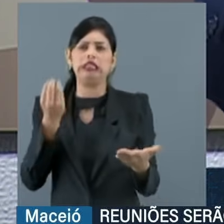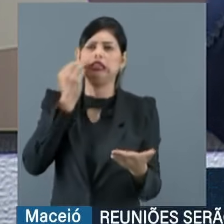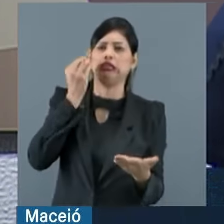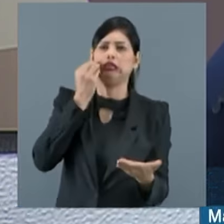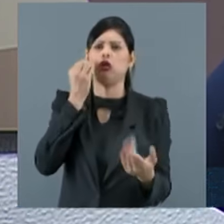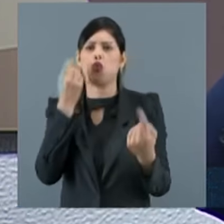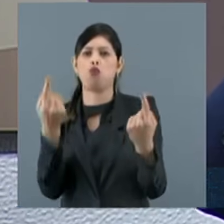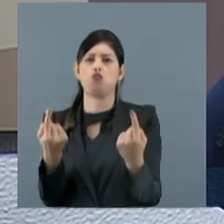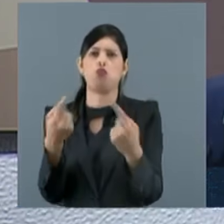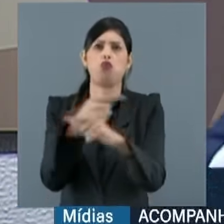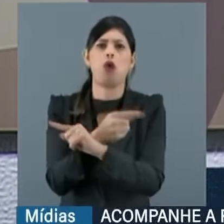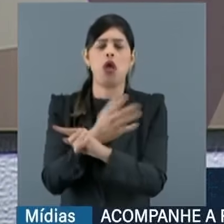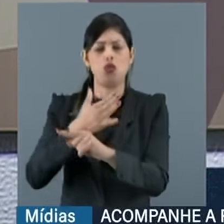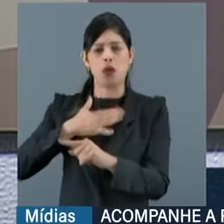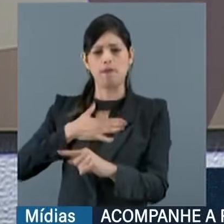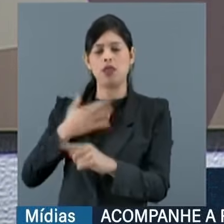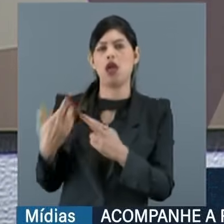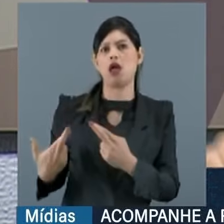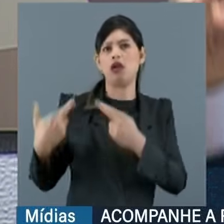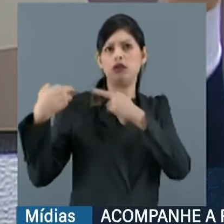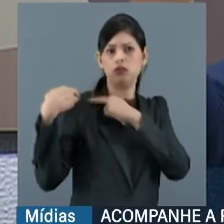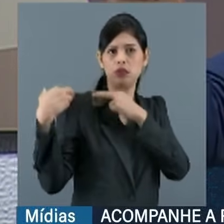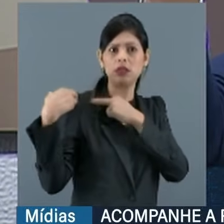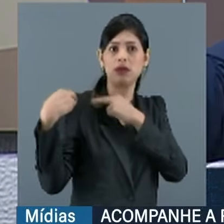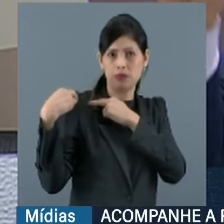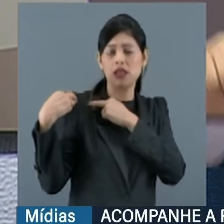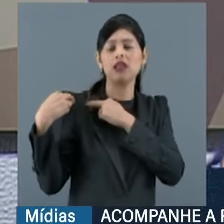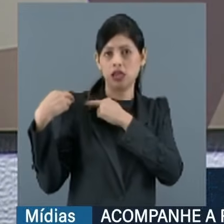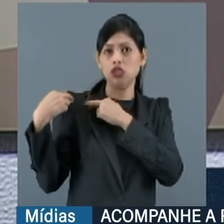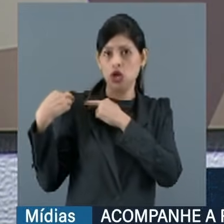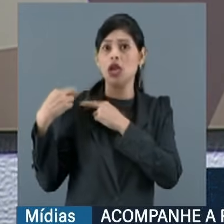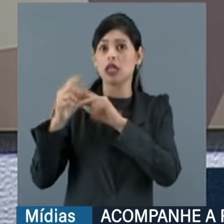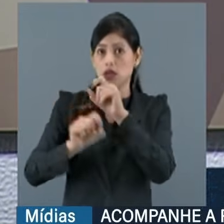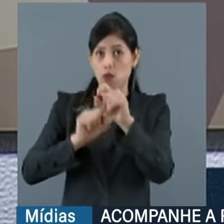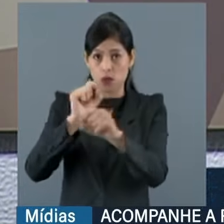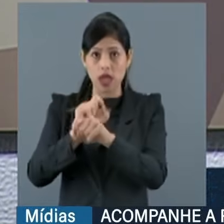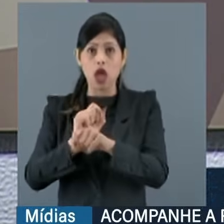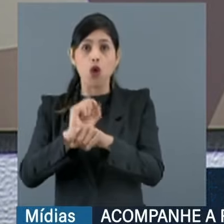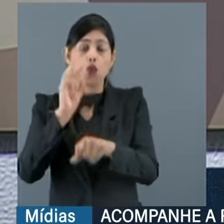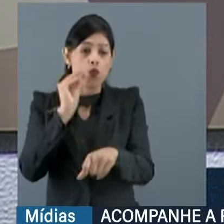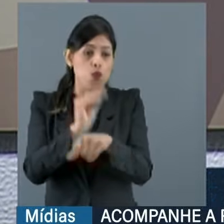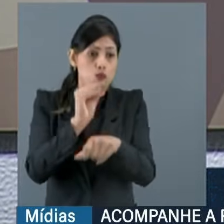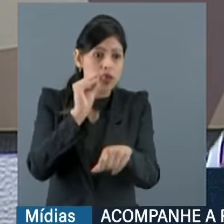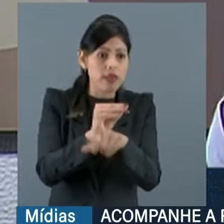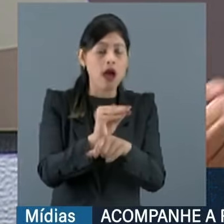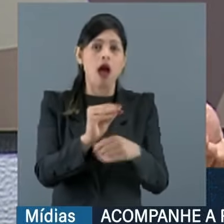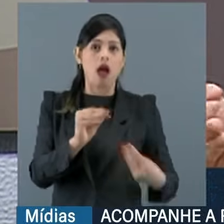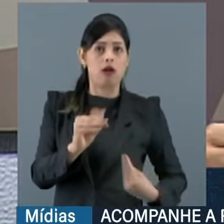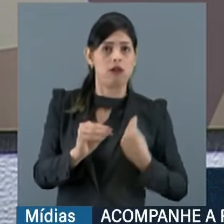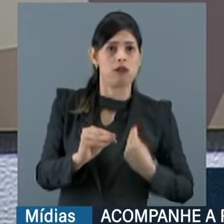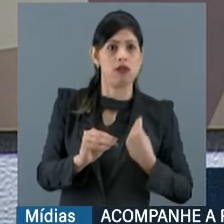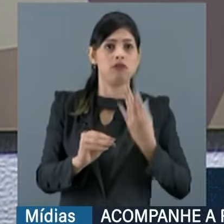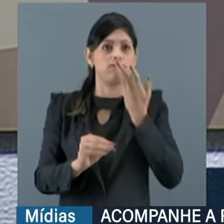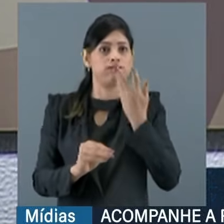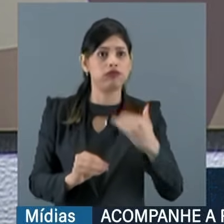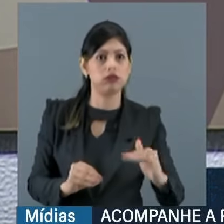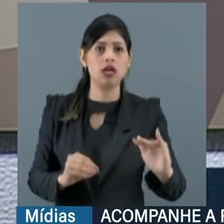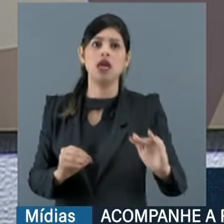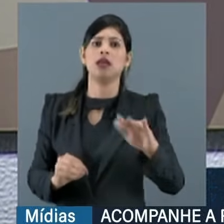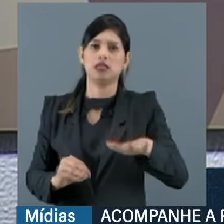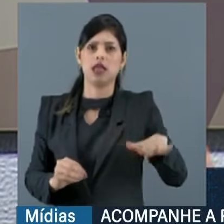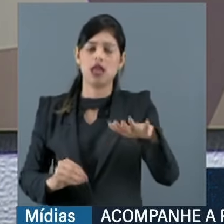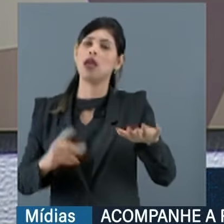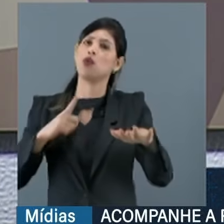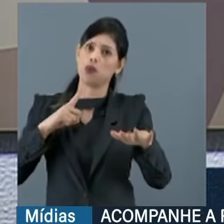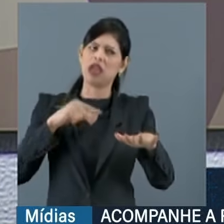do cumprimento dos meus deveres de zelar pela vida das crianças, na medida em que é abjeto que